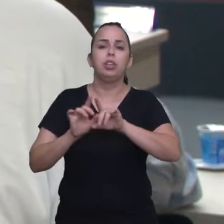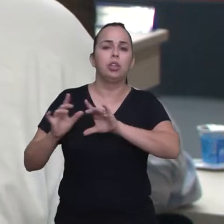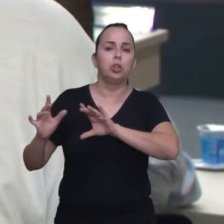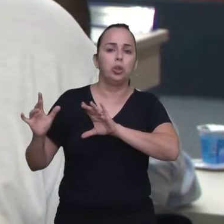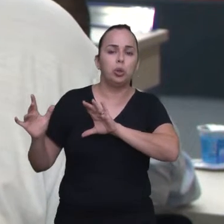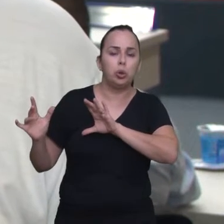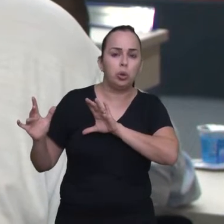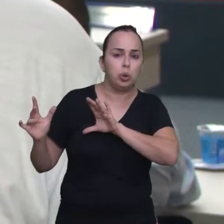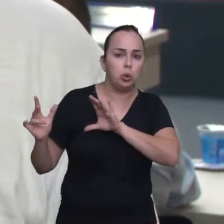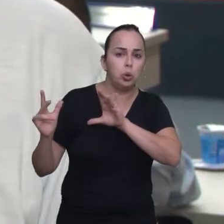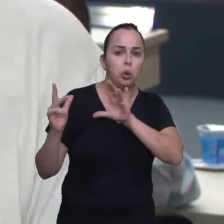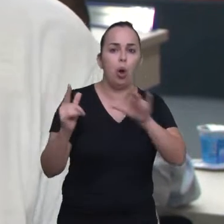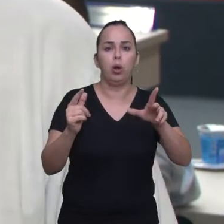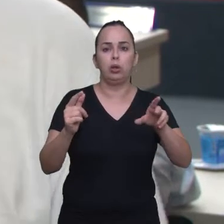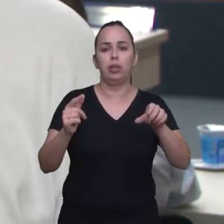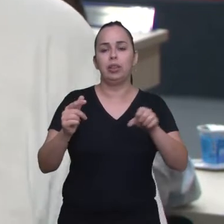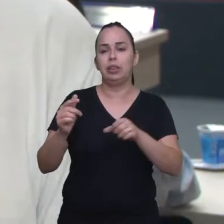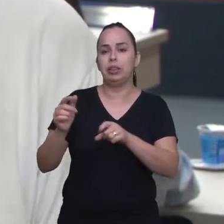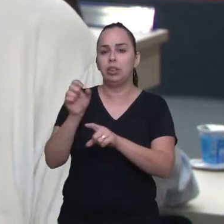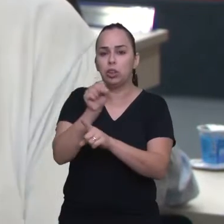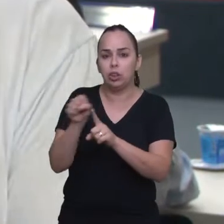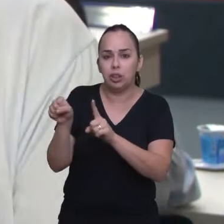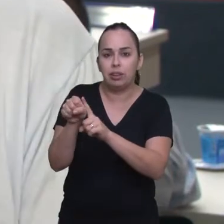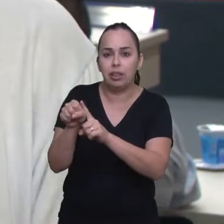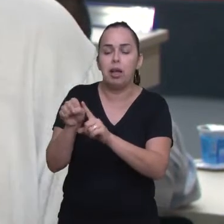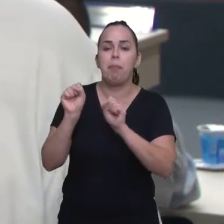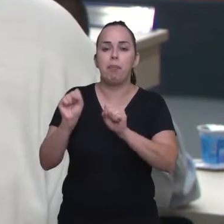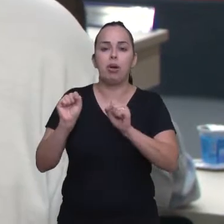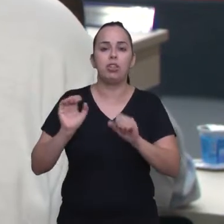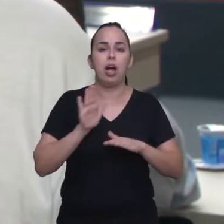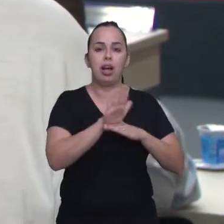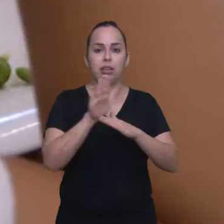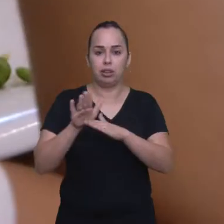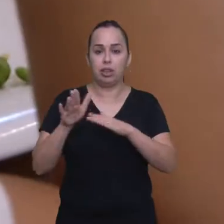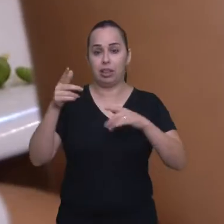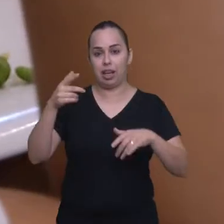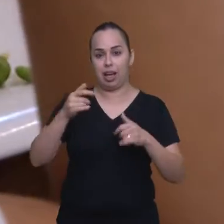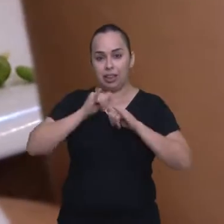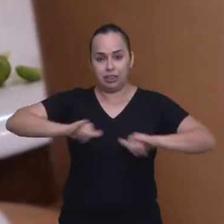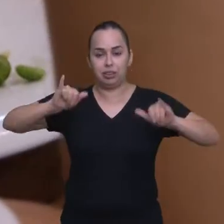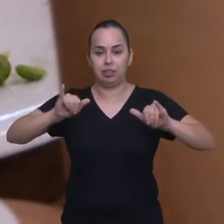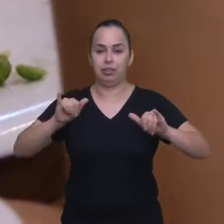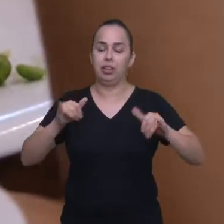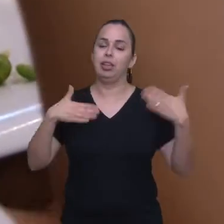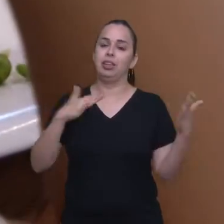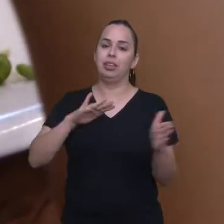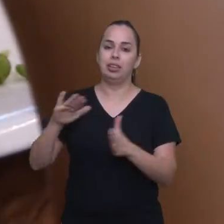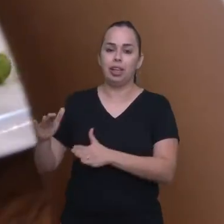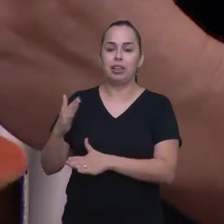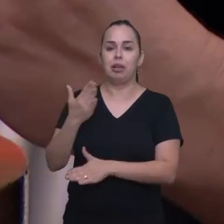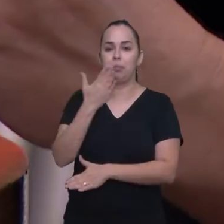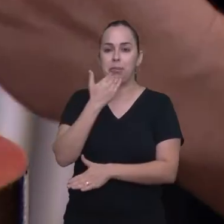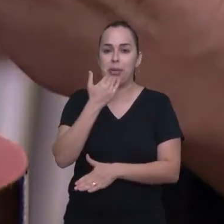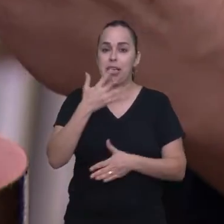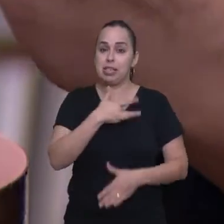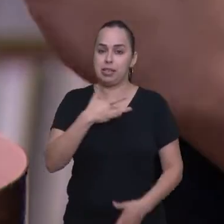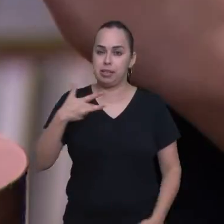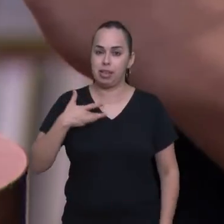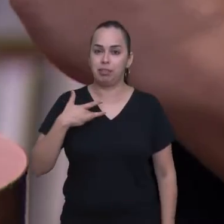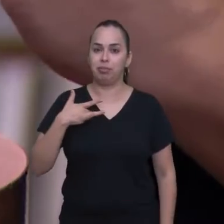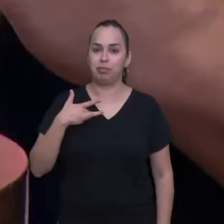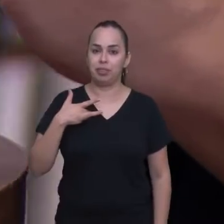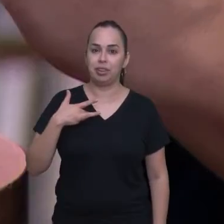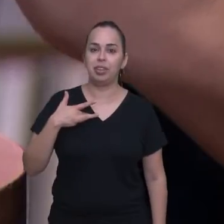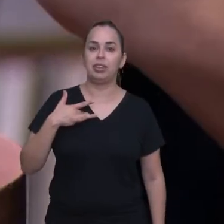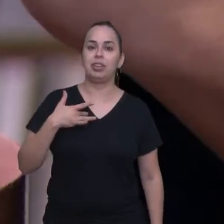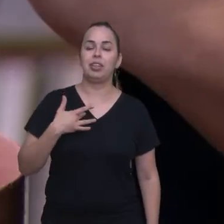rede de serviço social e de saúde da Prefeitura. E para um cardápio mais saudável, seguem algumas